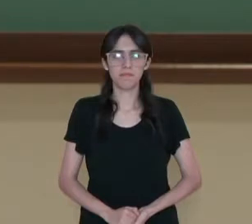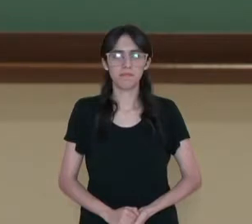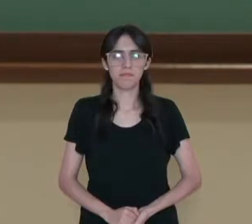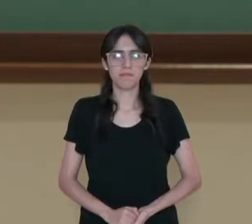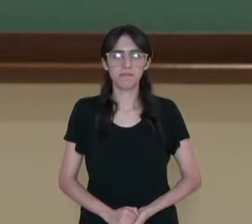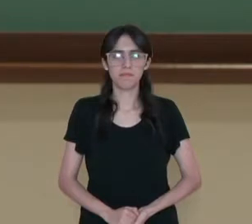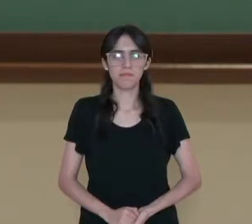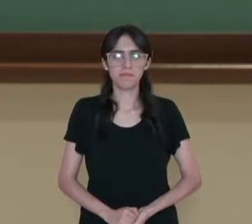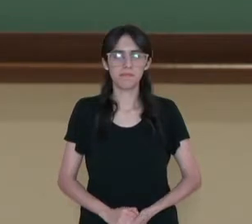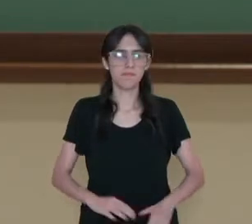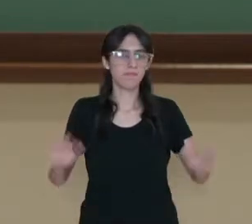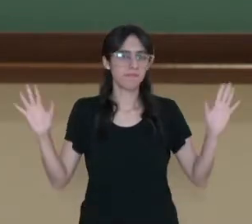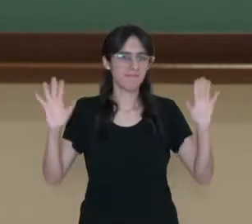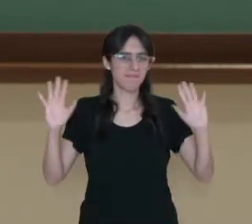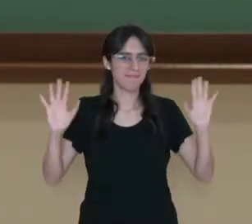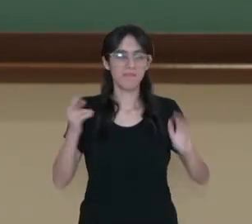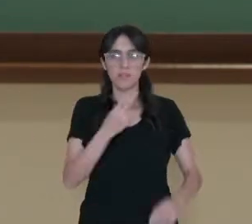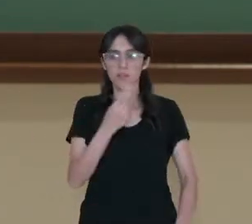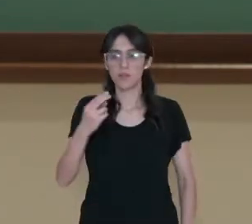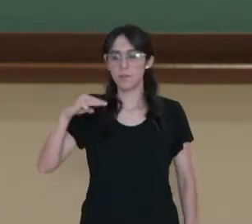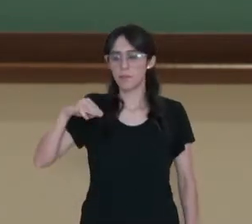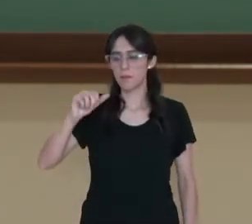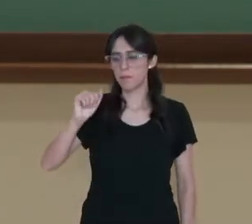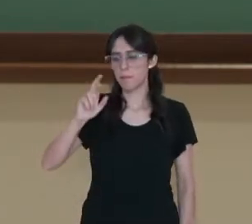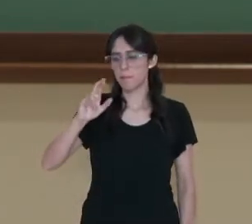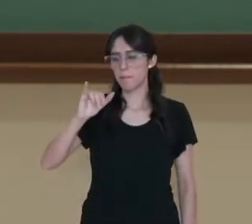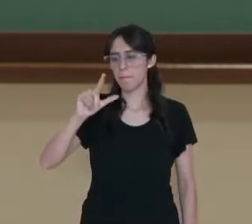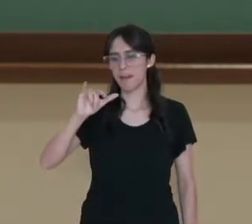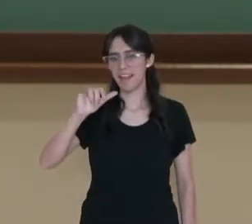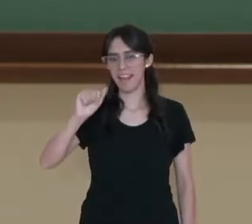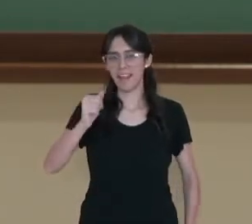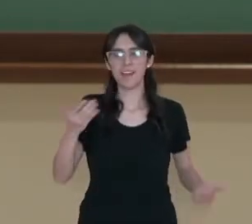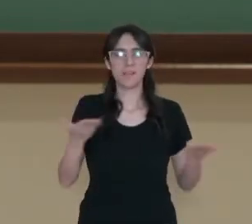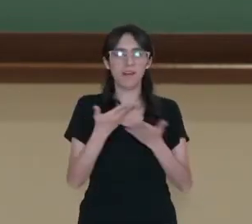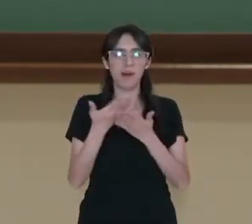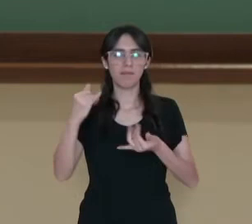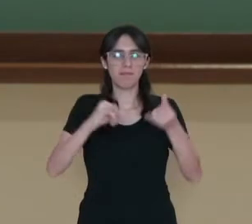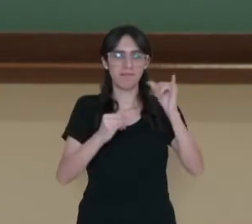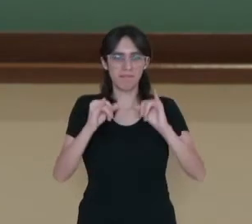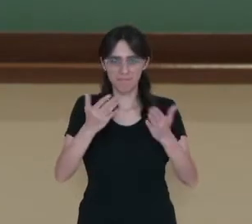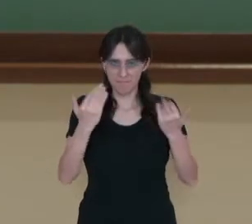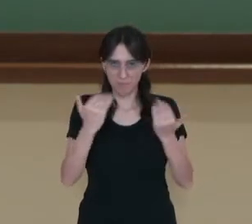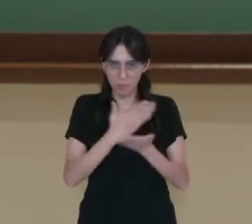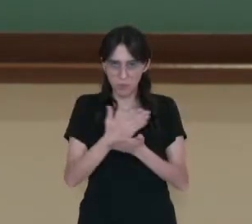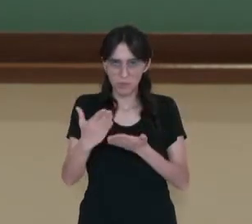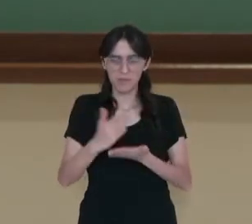Olá, alunos! Eu sou a professora Marília e vamos para mais uma aula de Química. Vamos começar?